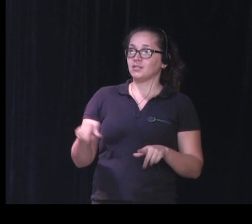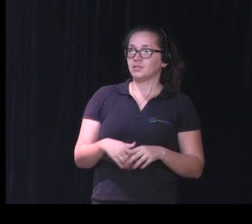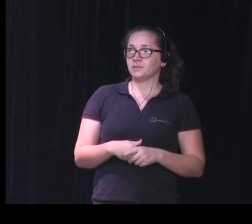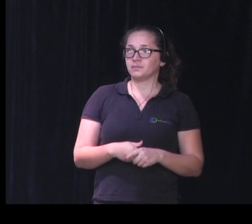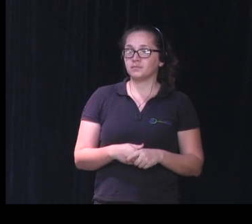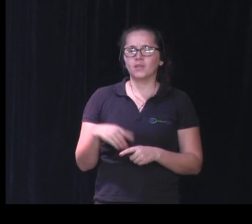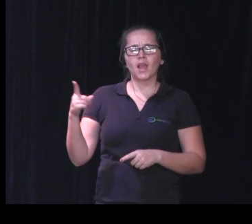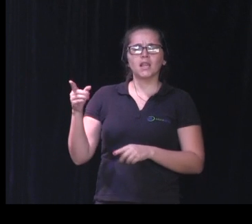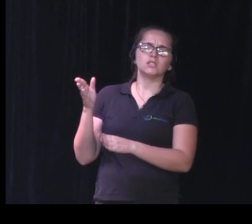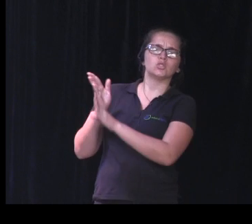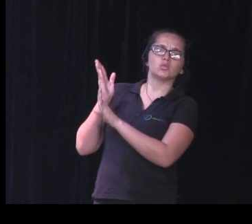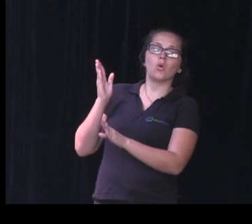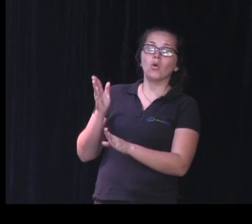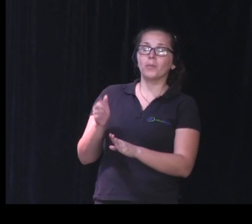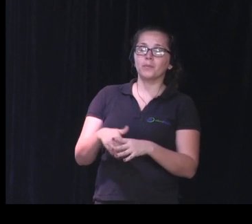E Rimbaud